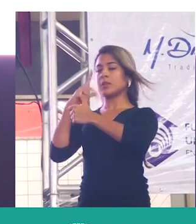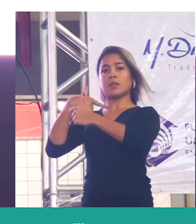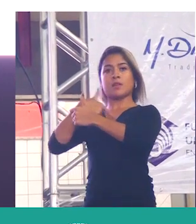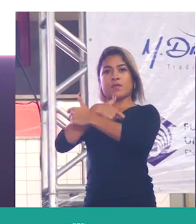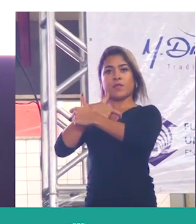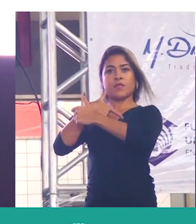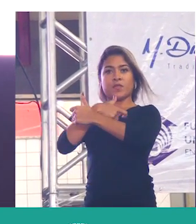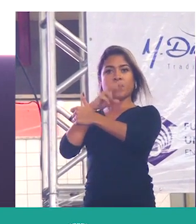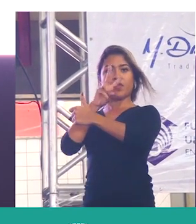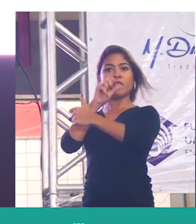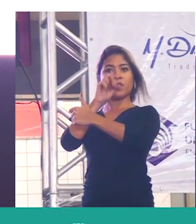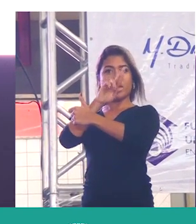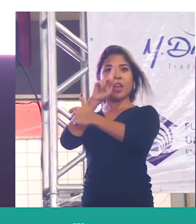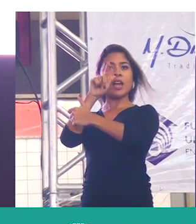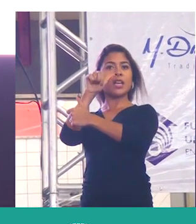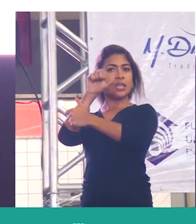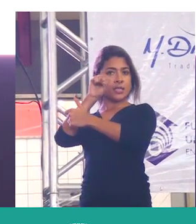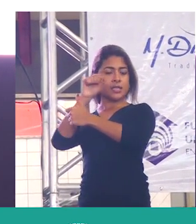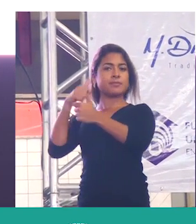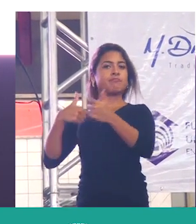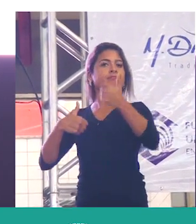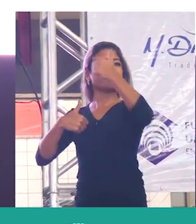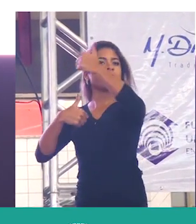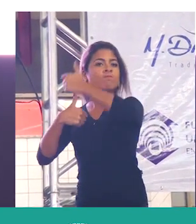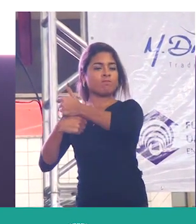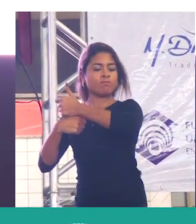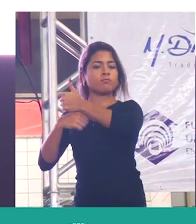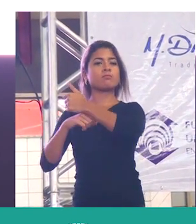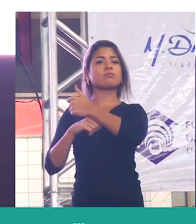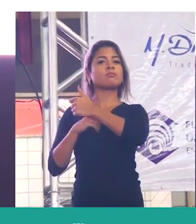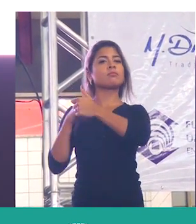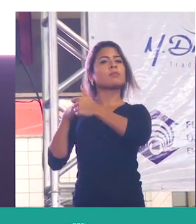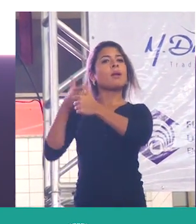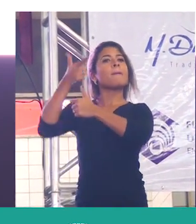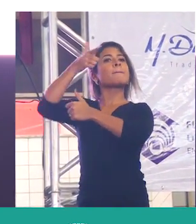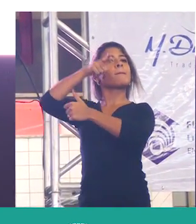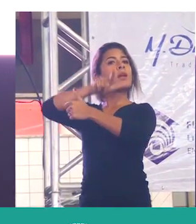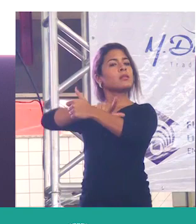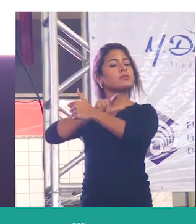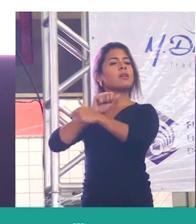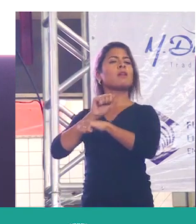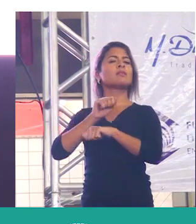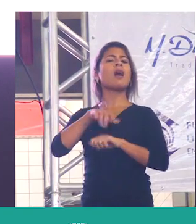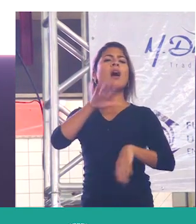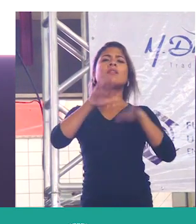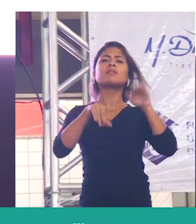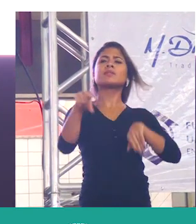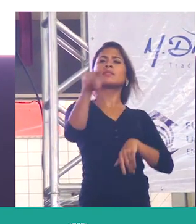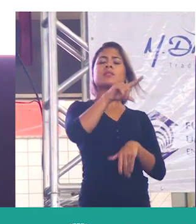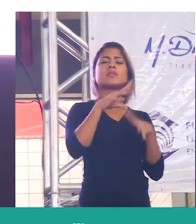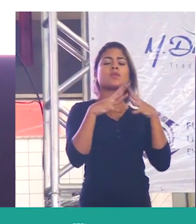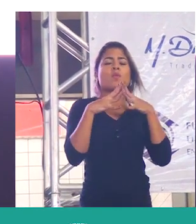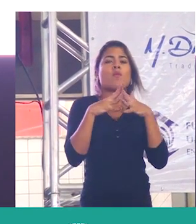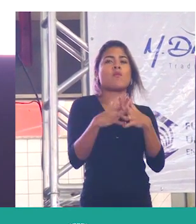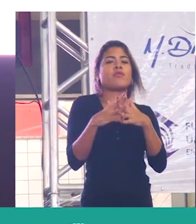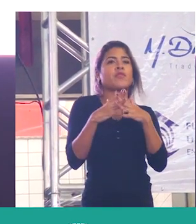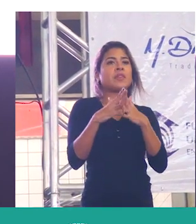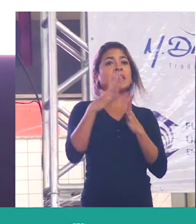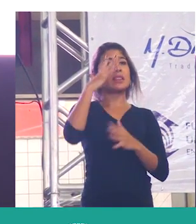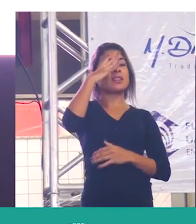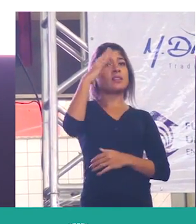Vargas, mais uma vez. Às vezes os alunos confundem, têm